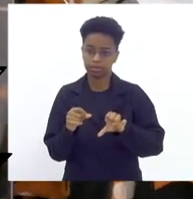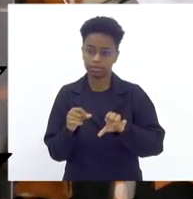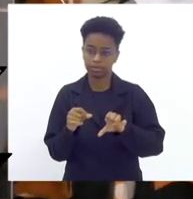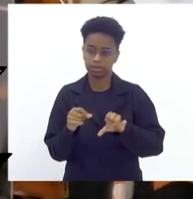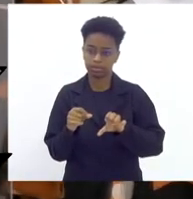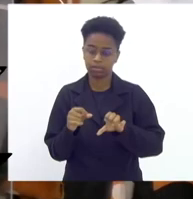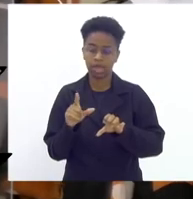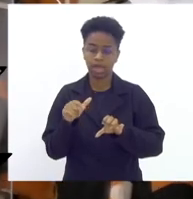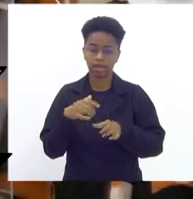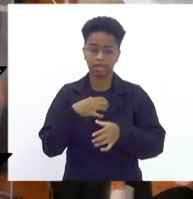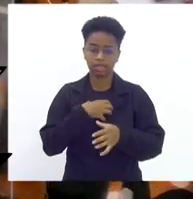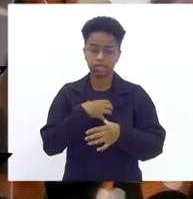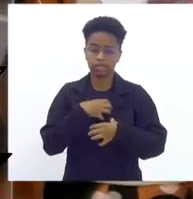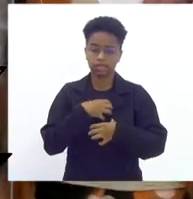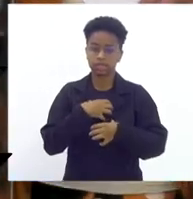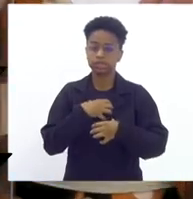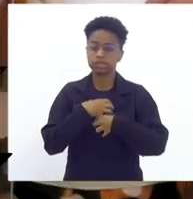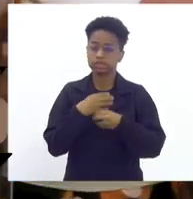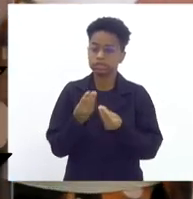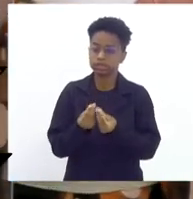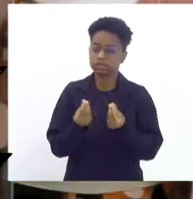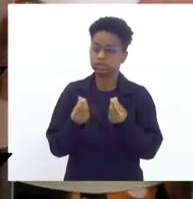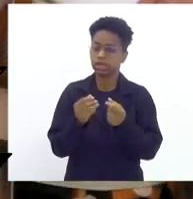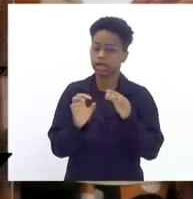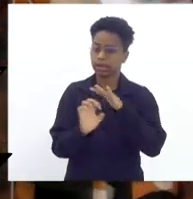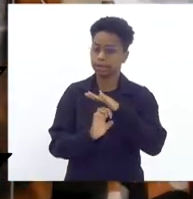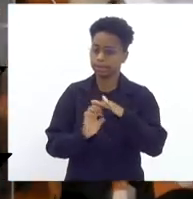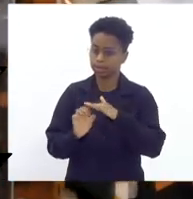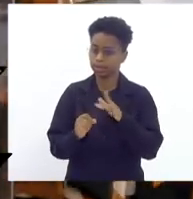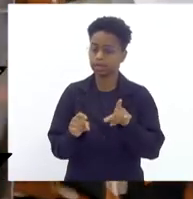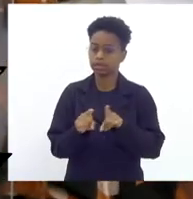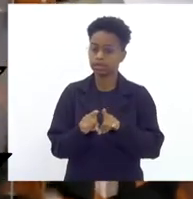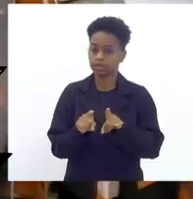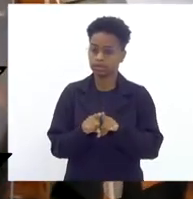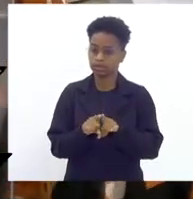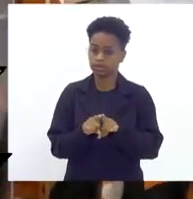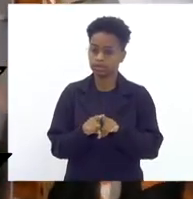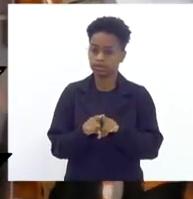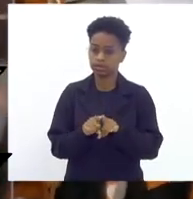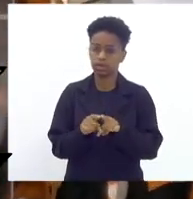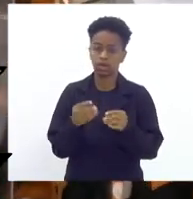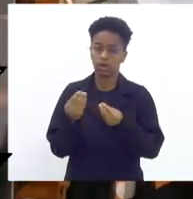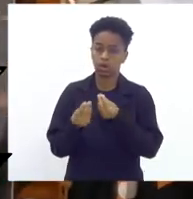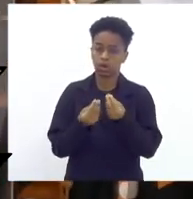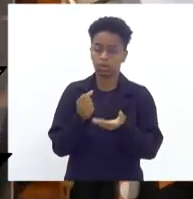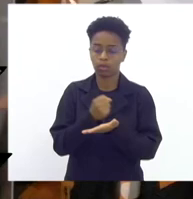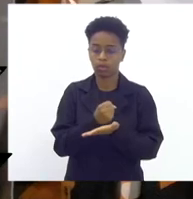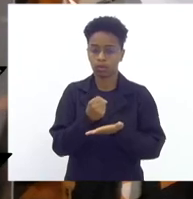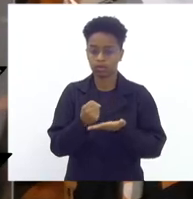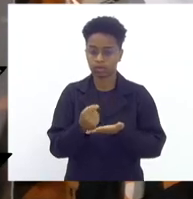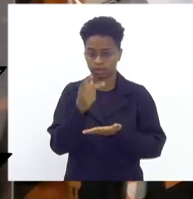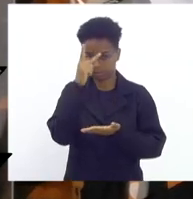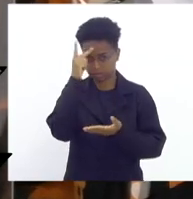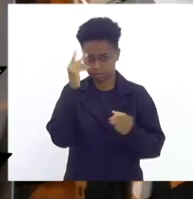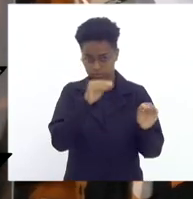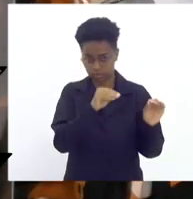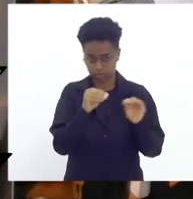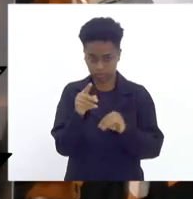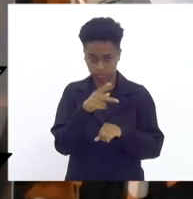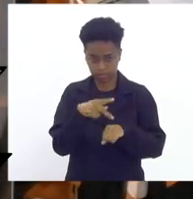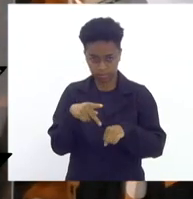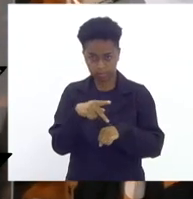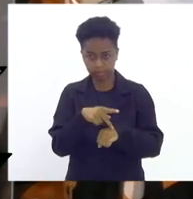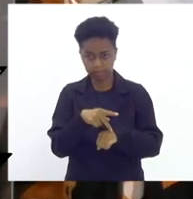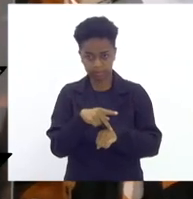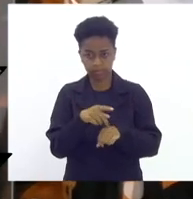sensibilização das empresas sobre Como contrata Imigrantes sancibilização